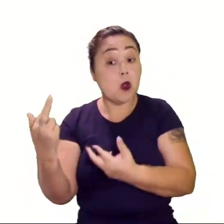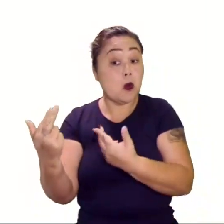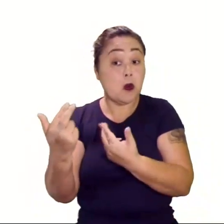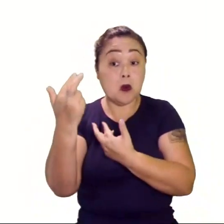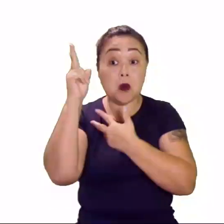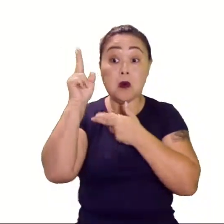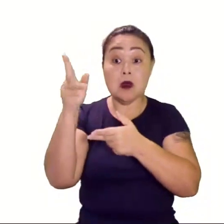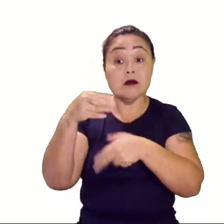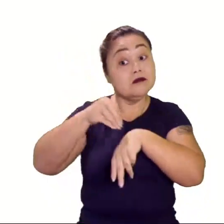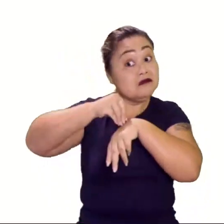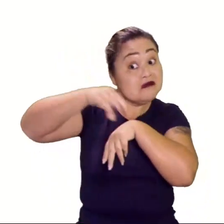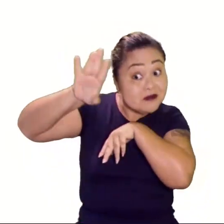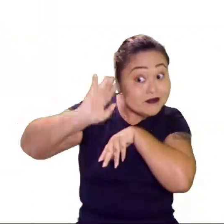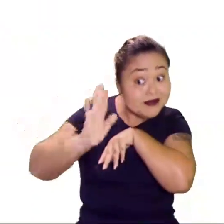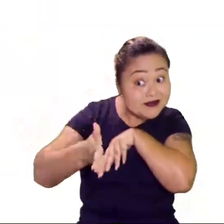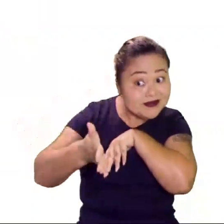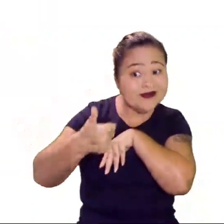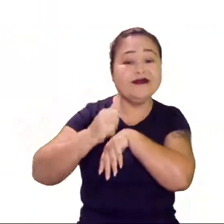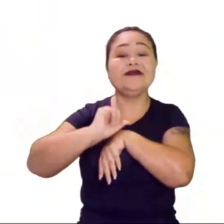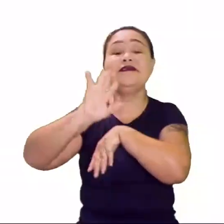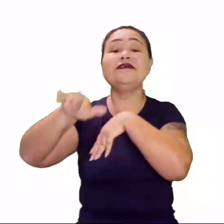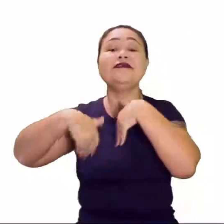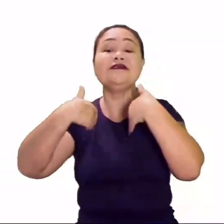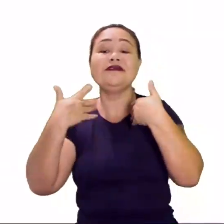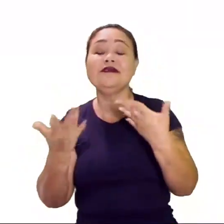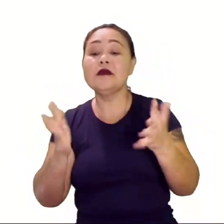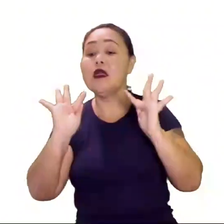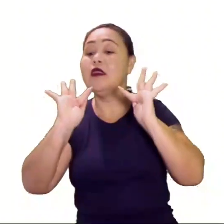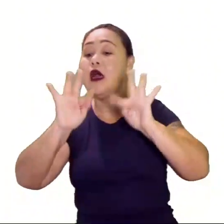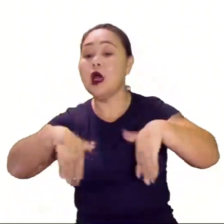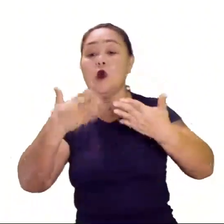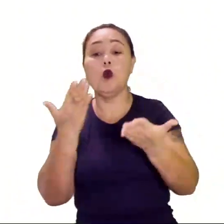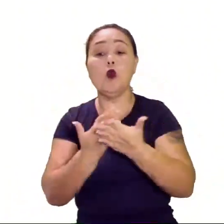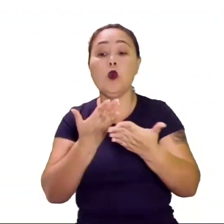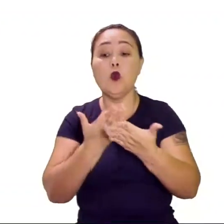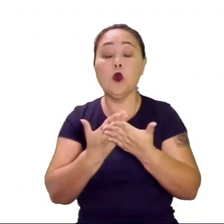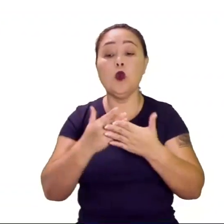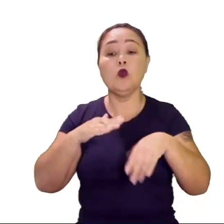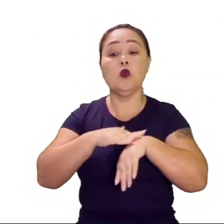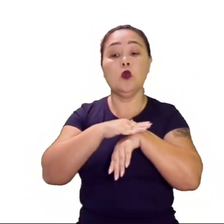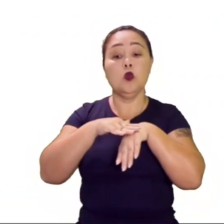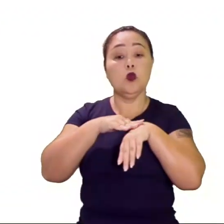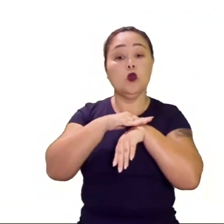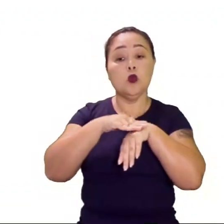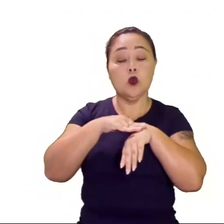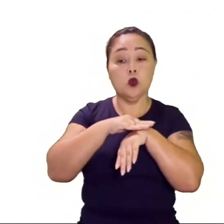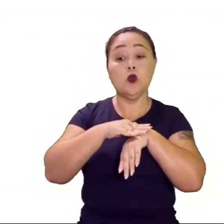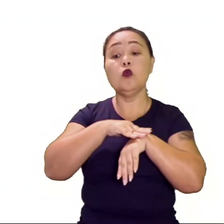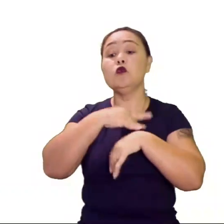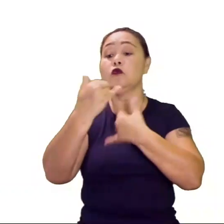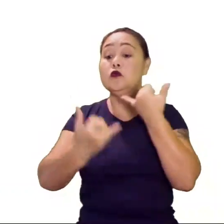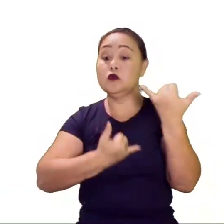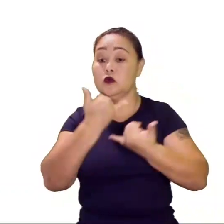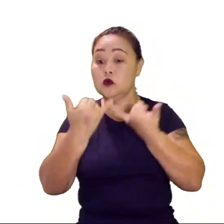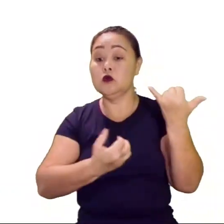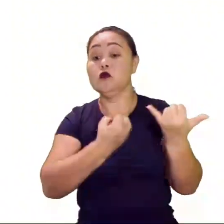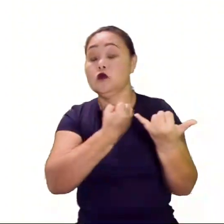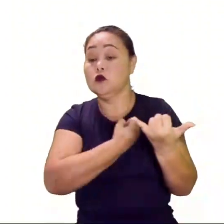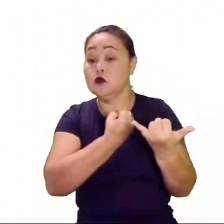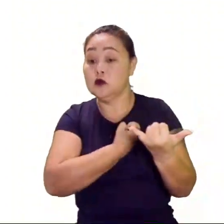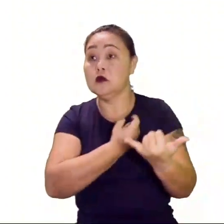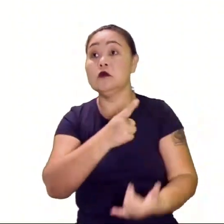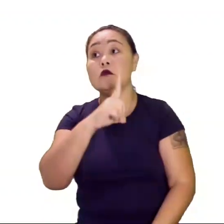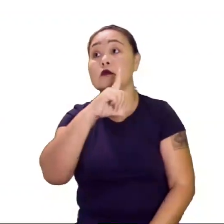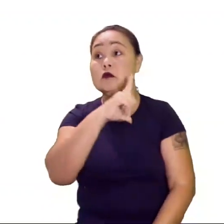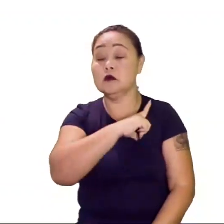aí, fica a dica, né? E claro que a gente não finaliza a nossa aula, olha aqui, conversando um pouquinho, com o nosso Brincando com os Números, né? Então a